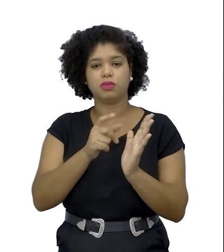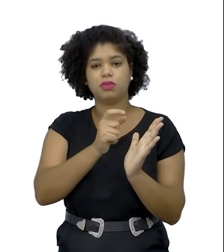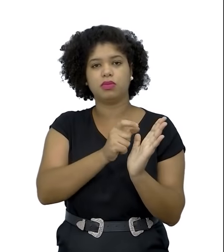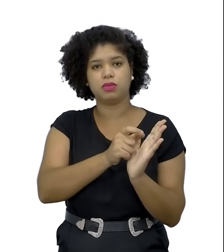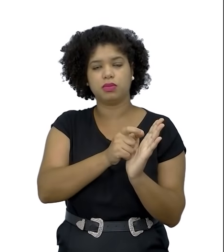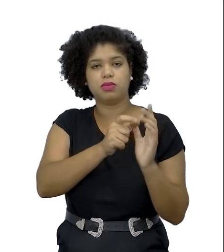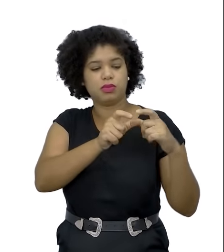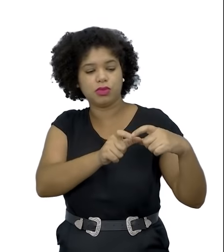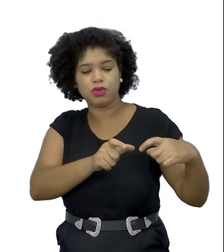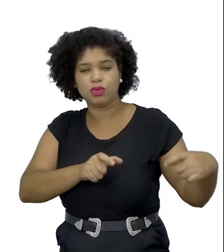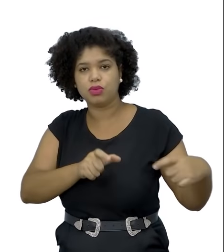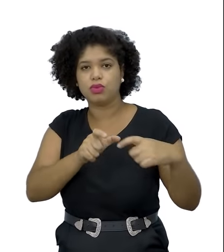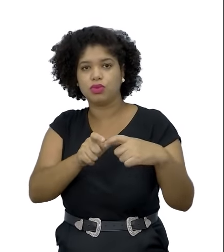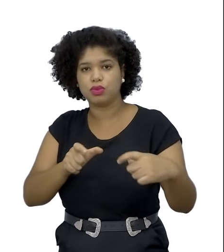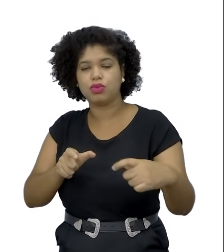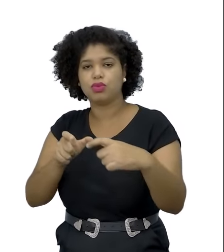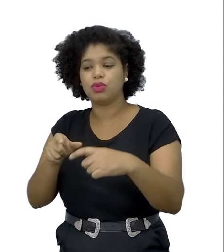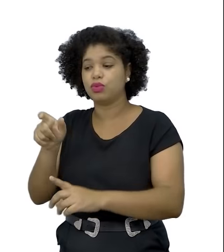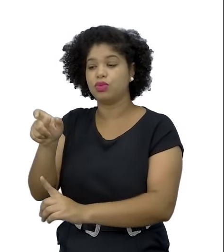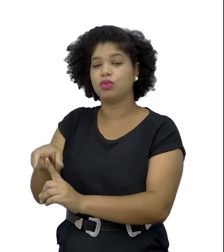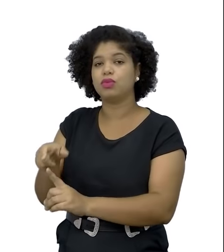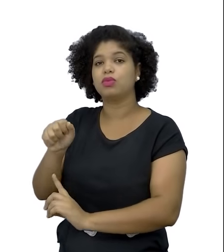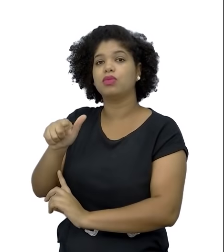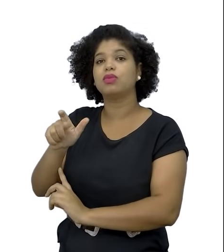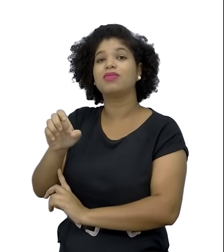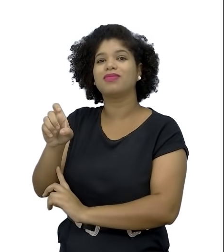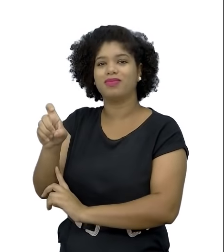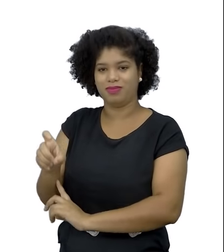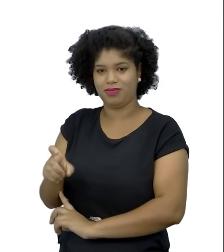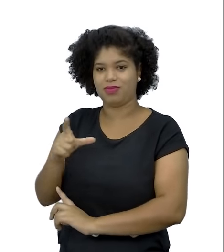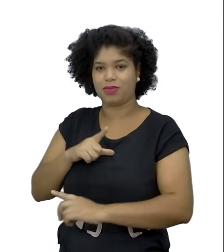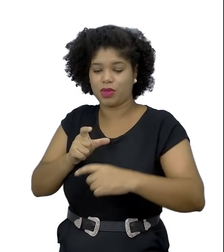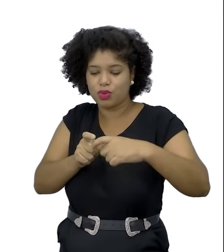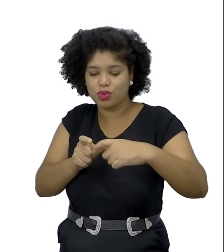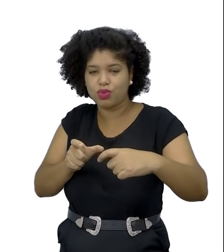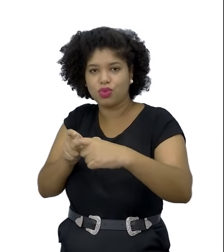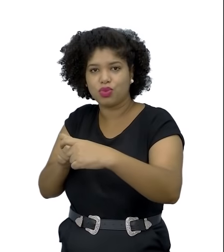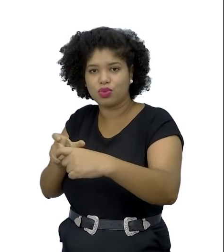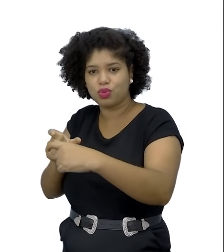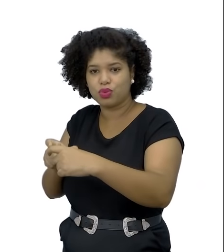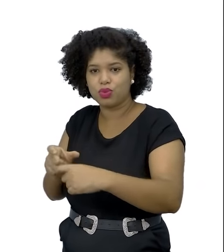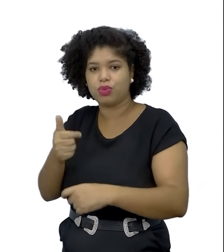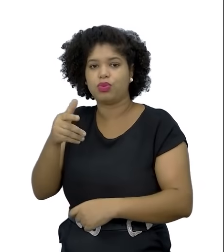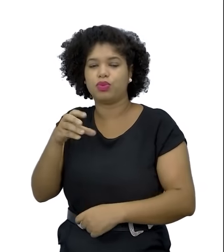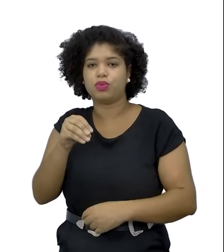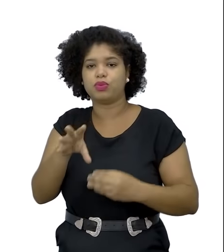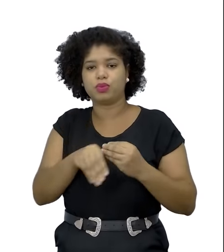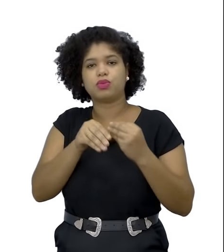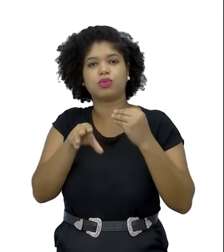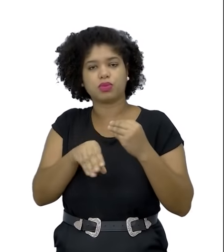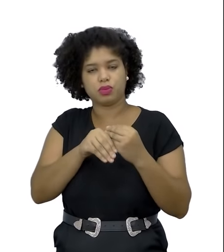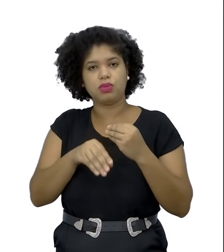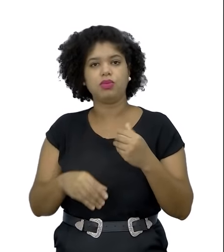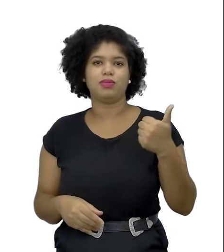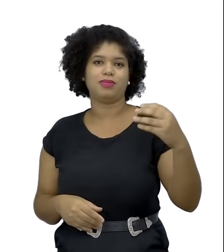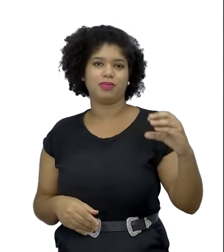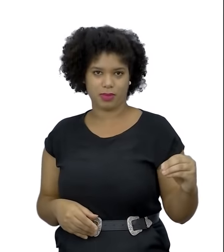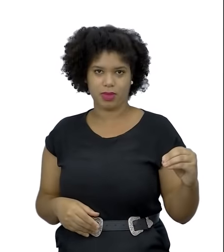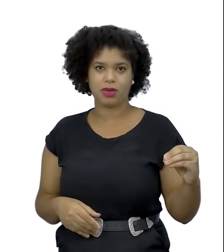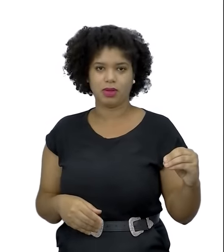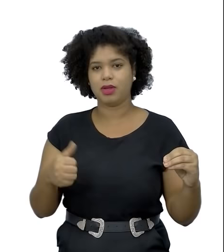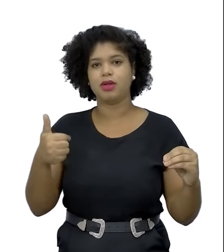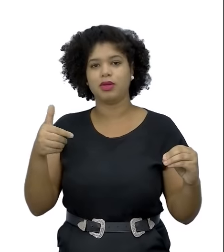Alex. Alex tem 10 figurinhas a mais que Mário, representando um acréscimo de 10 figurinhas na quantidade de